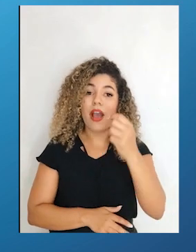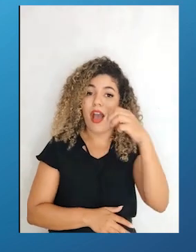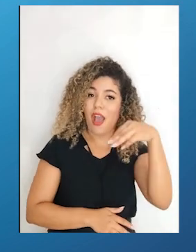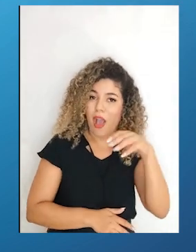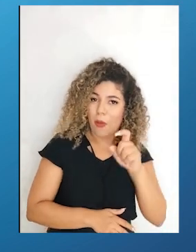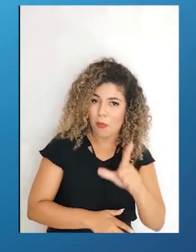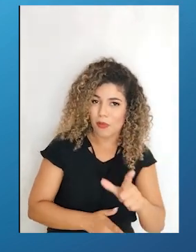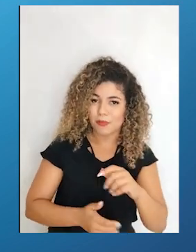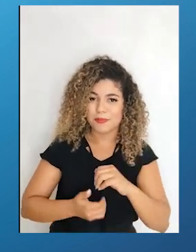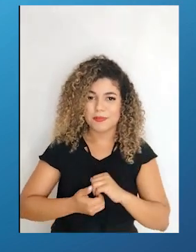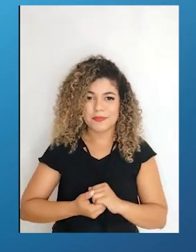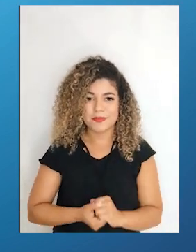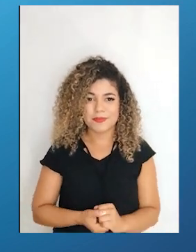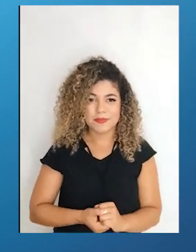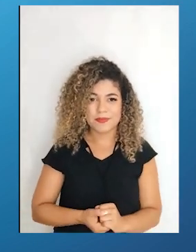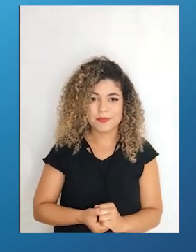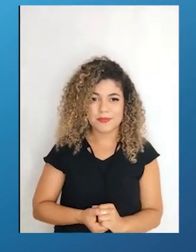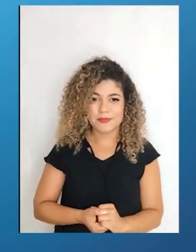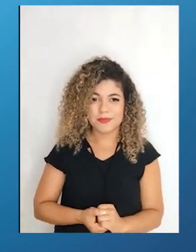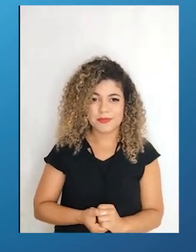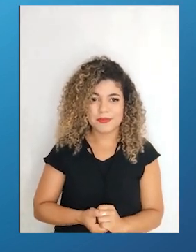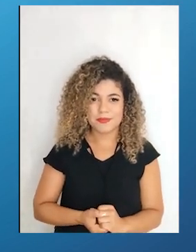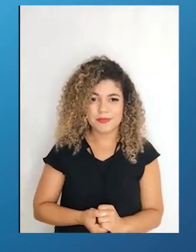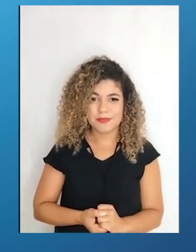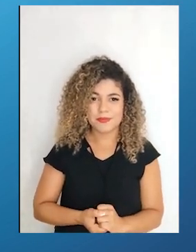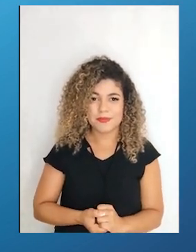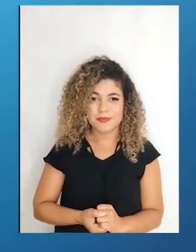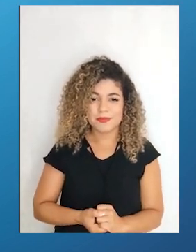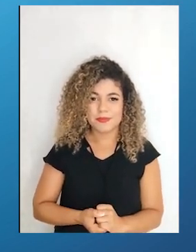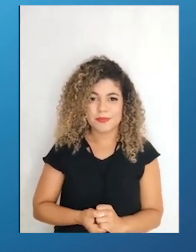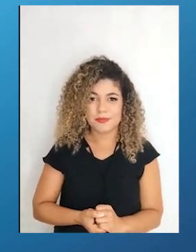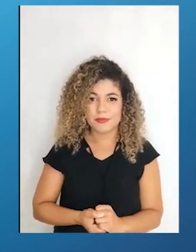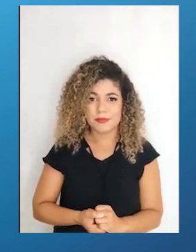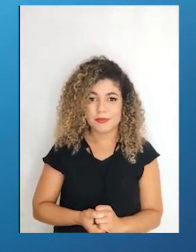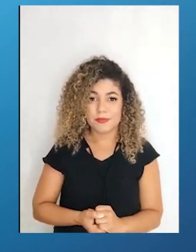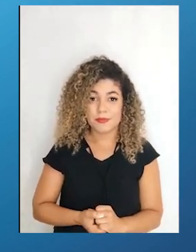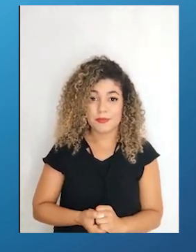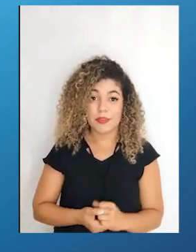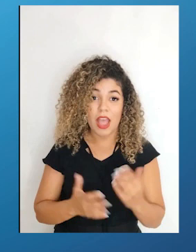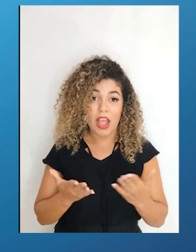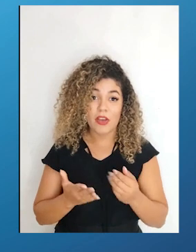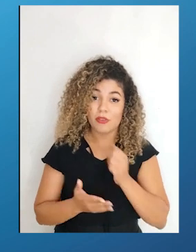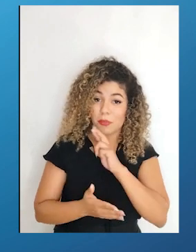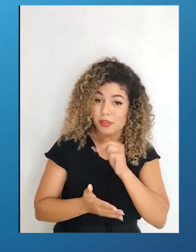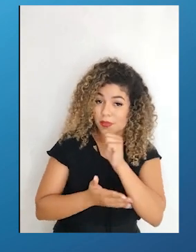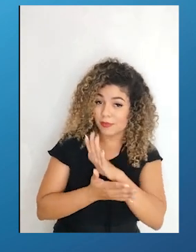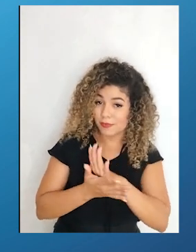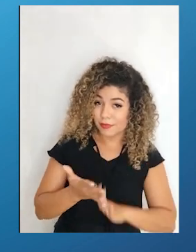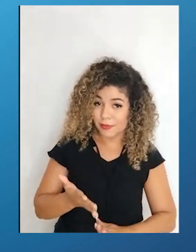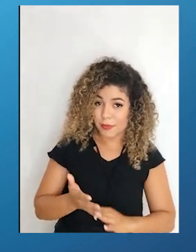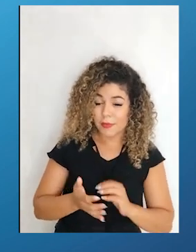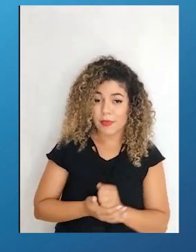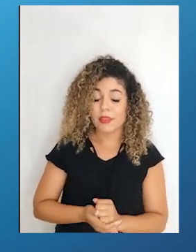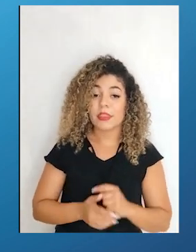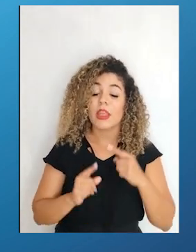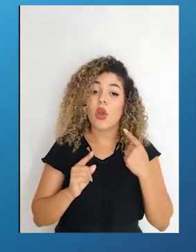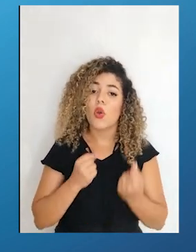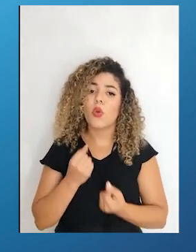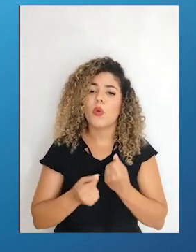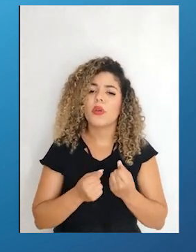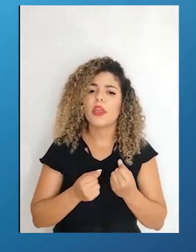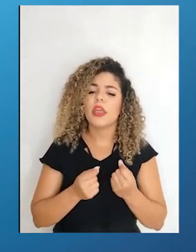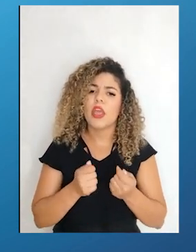Vamos realizar alguns exercícios? Há um mecanismo capaz de controlar a quantidade de luz que adentra no interior das câmeras